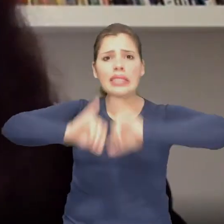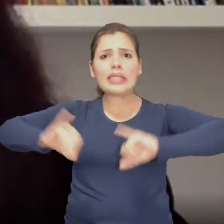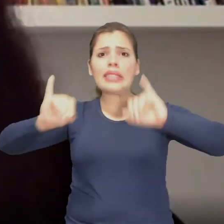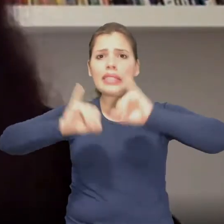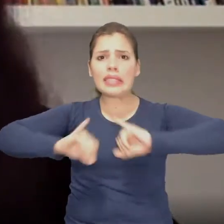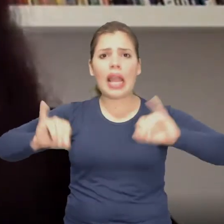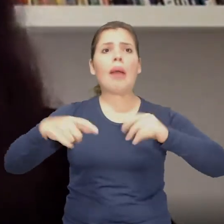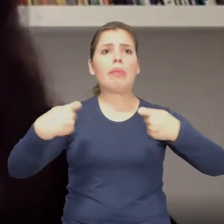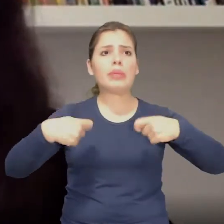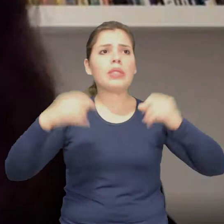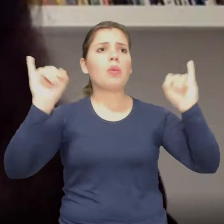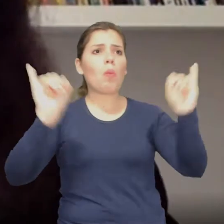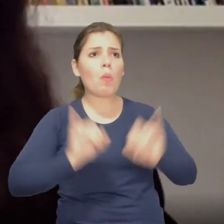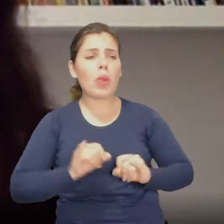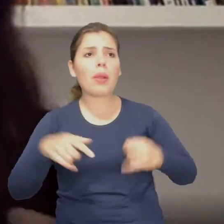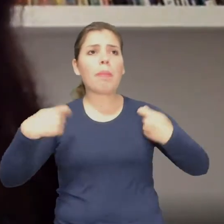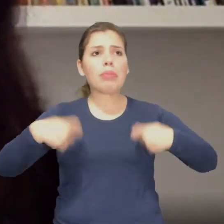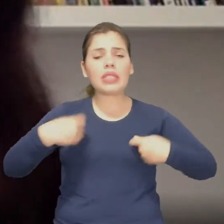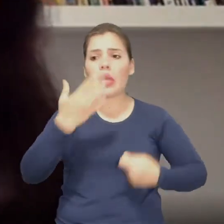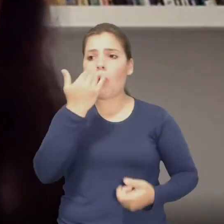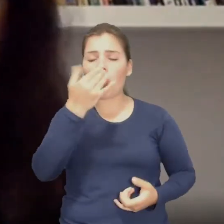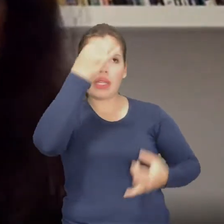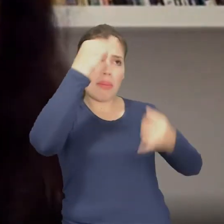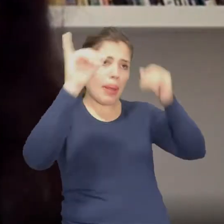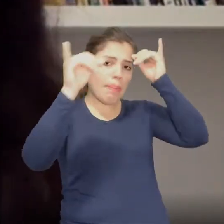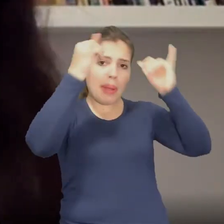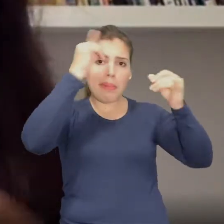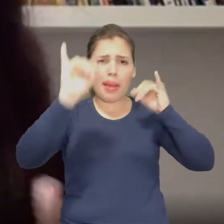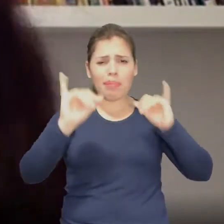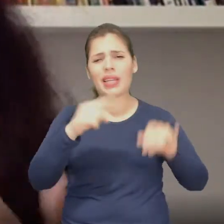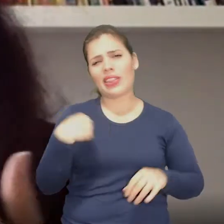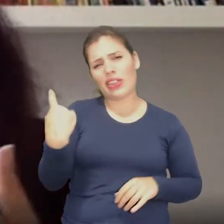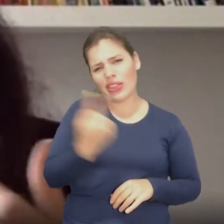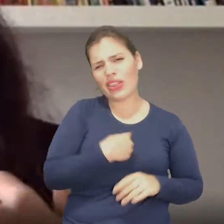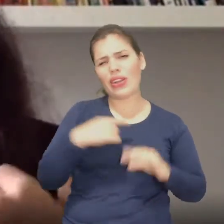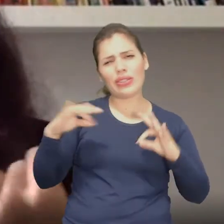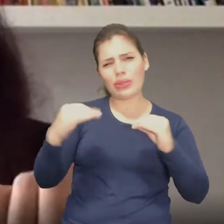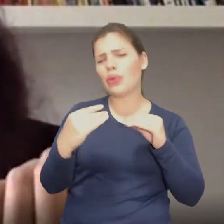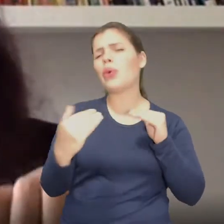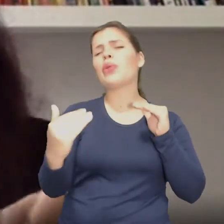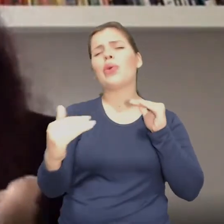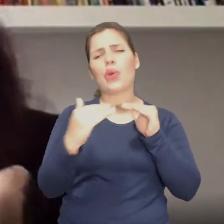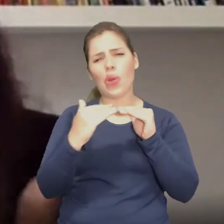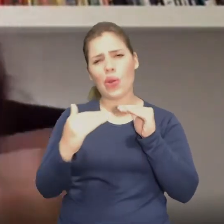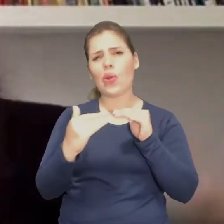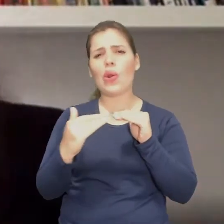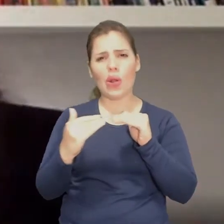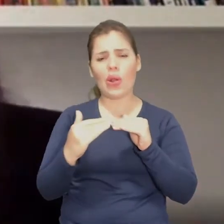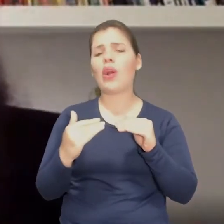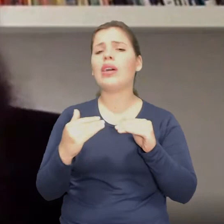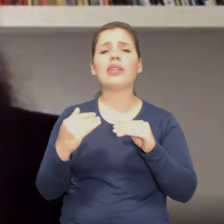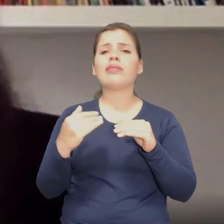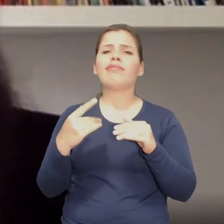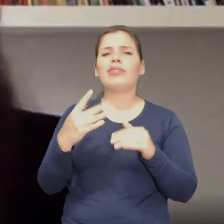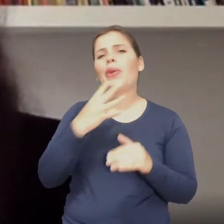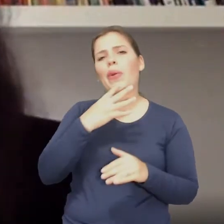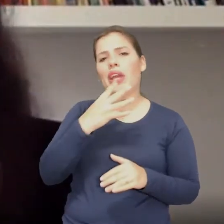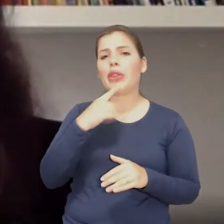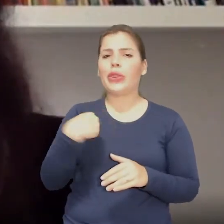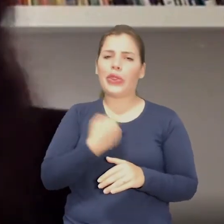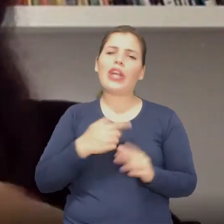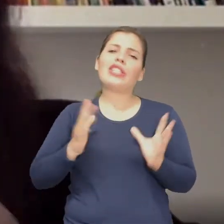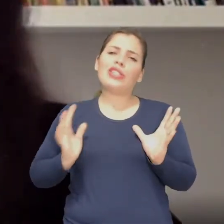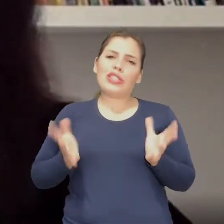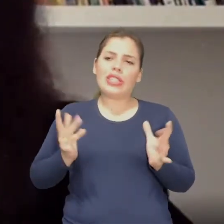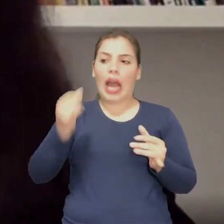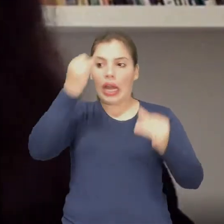nós concordamos com isso. Ou nós já vivemos a experiência de fazer uma dieta, ou tem alguém próximo fazendo dieta,